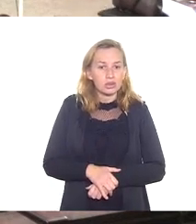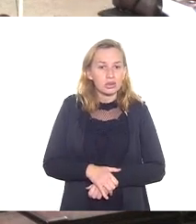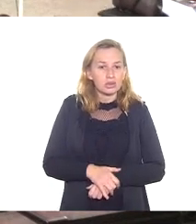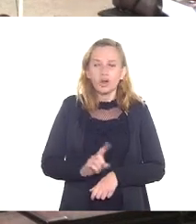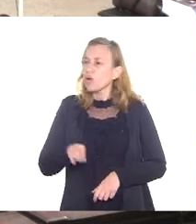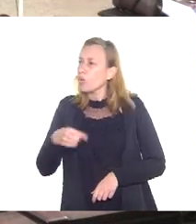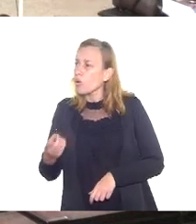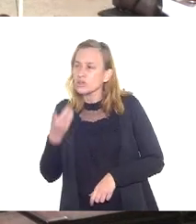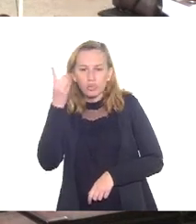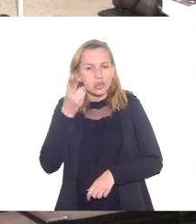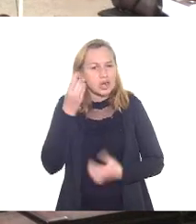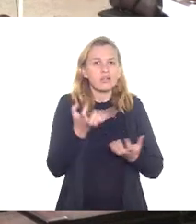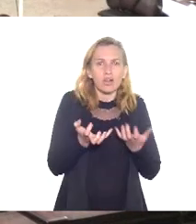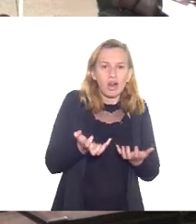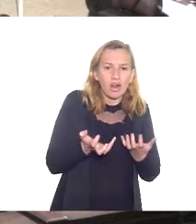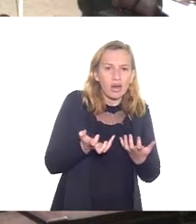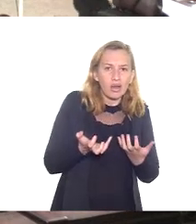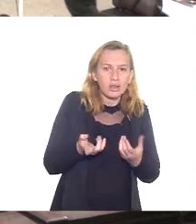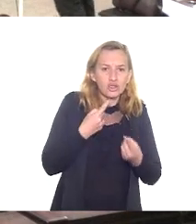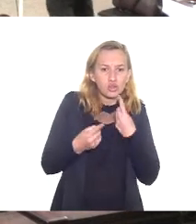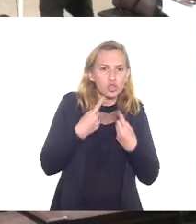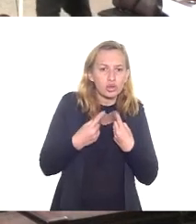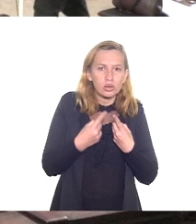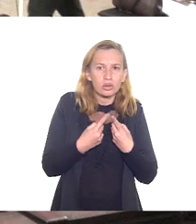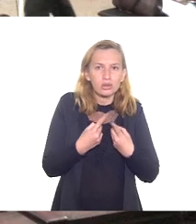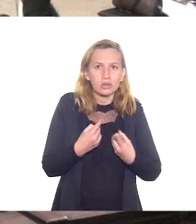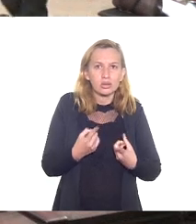Algum outro parlamentar queira discutir?